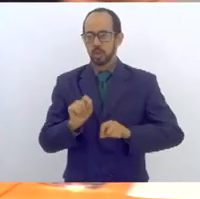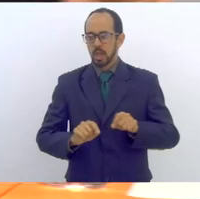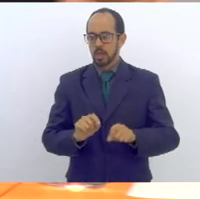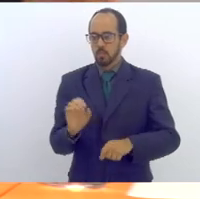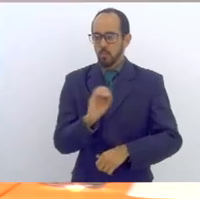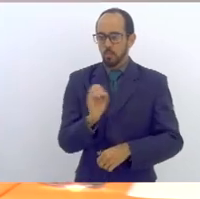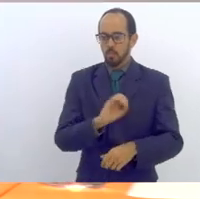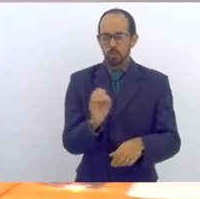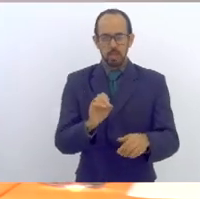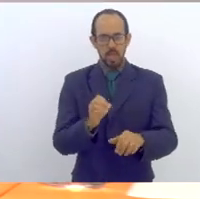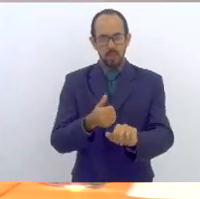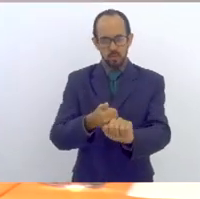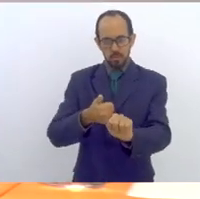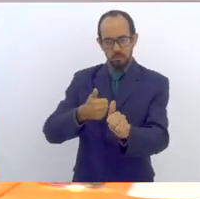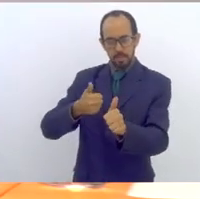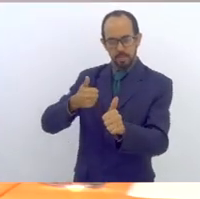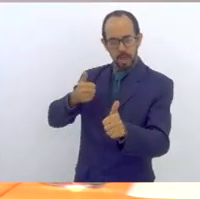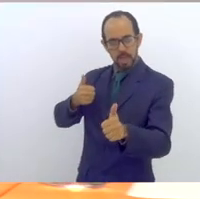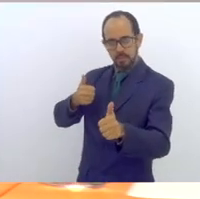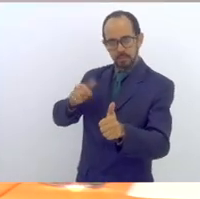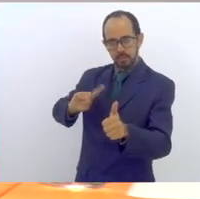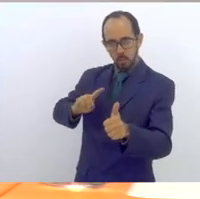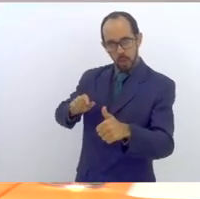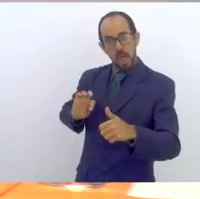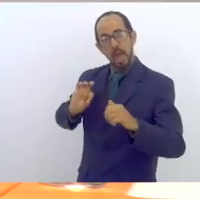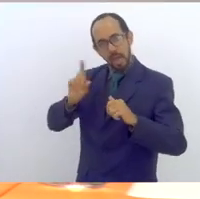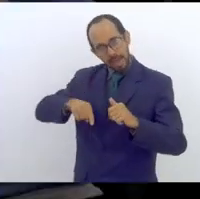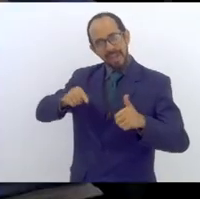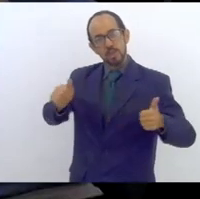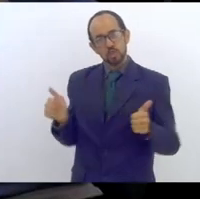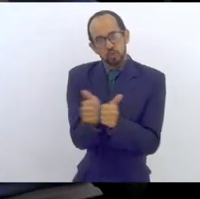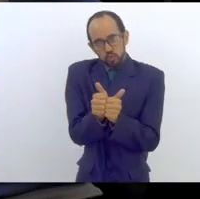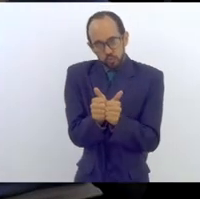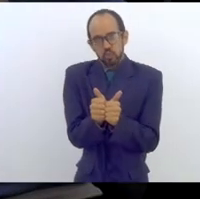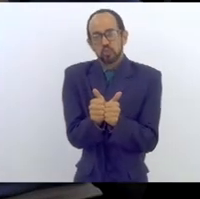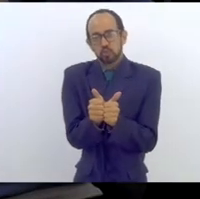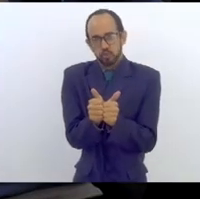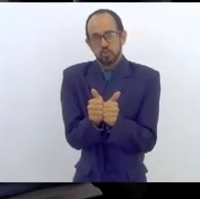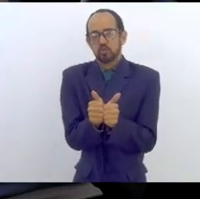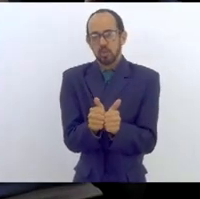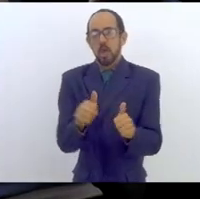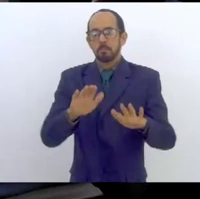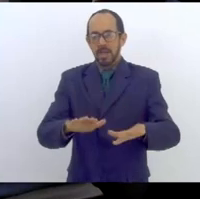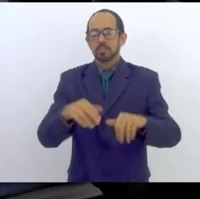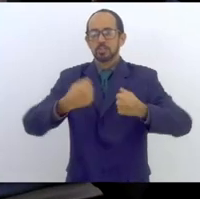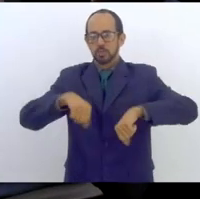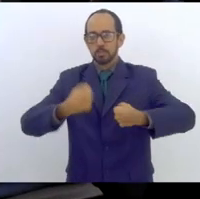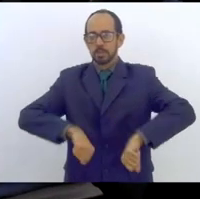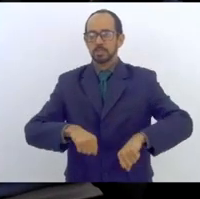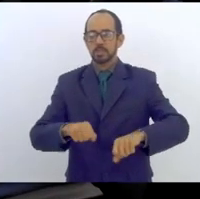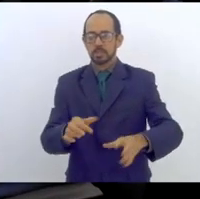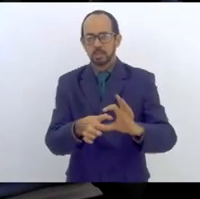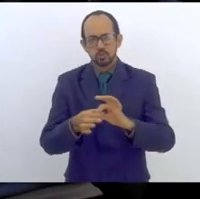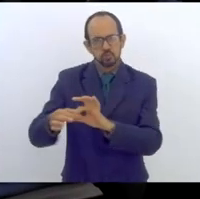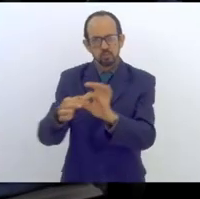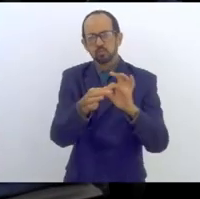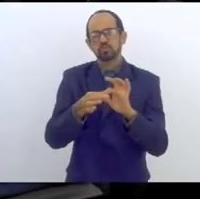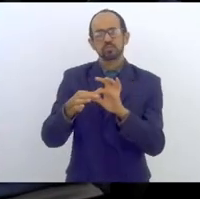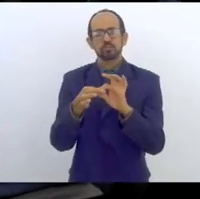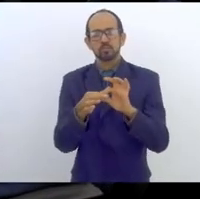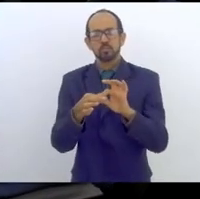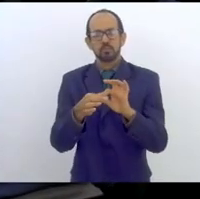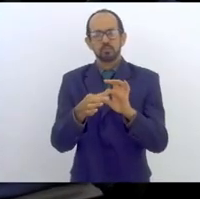Márcio então é por isso que nós estamos juntos e precisaremos de unidade e não vamos enganar